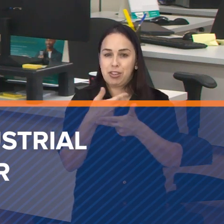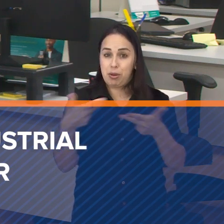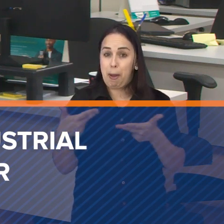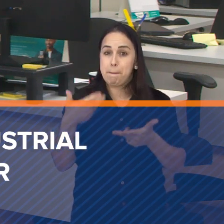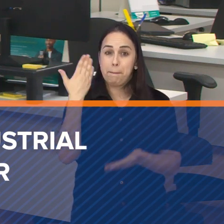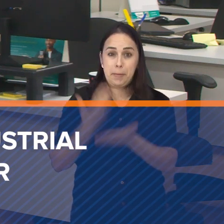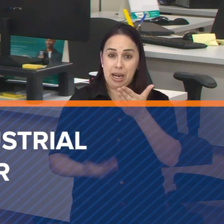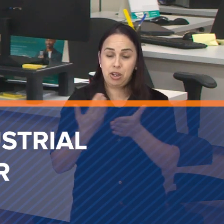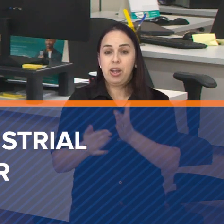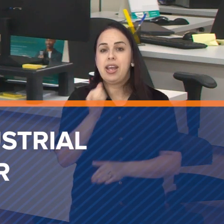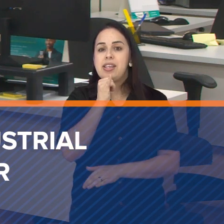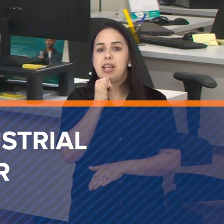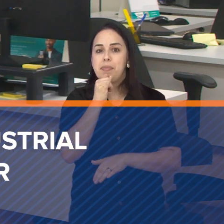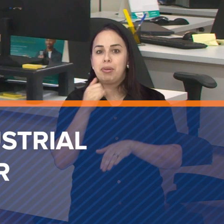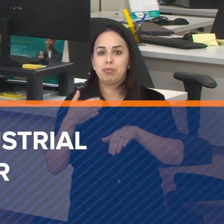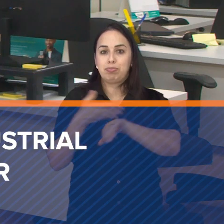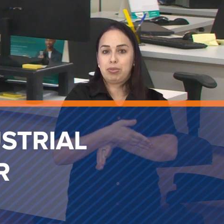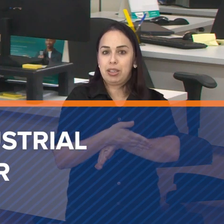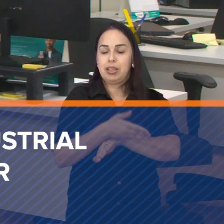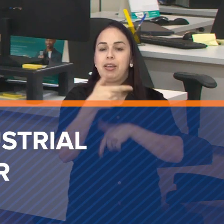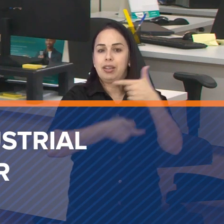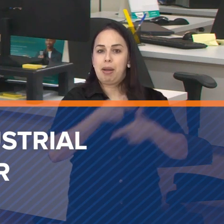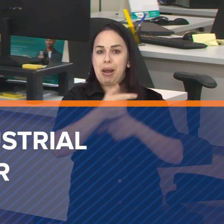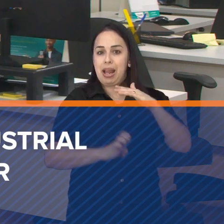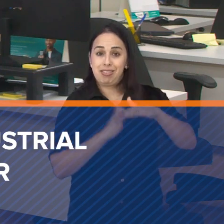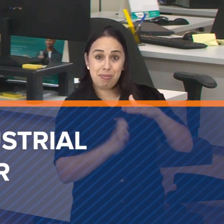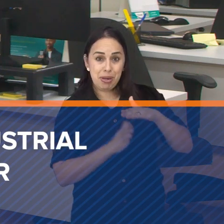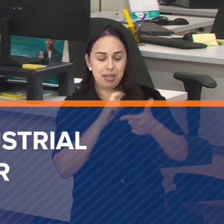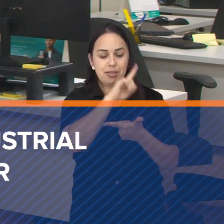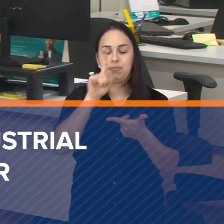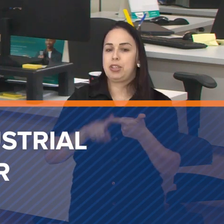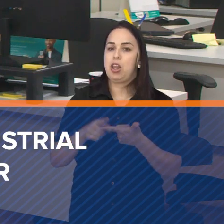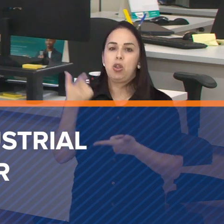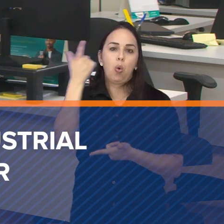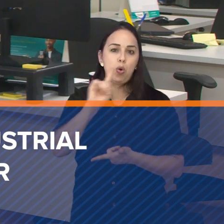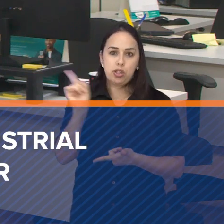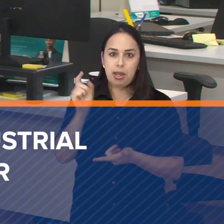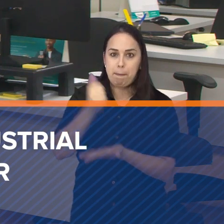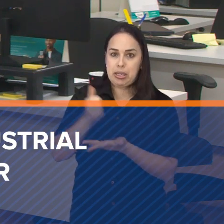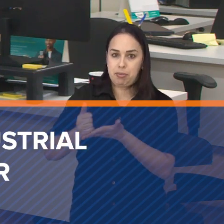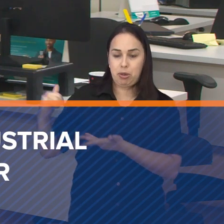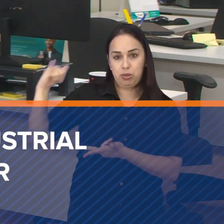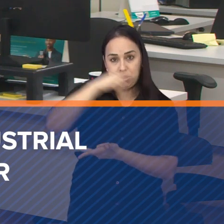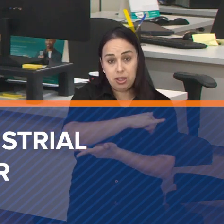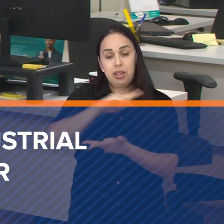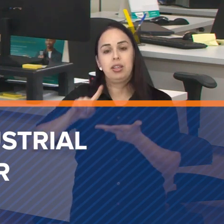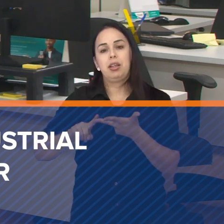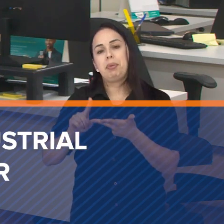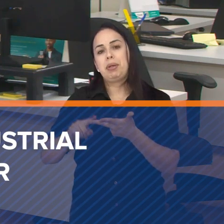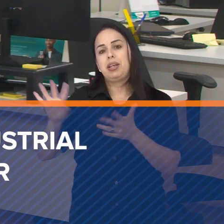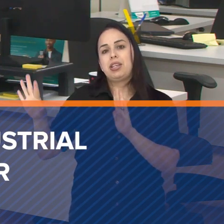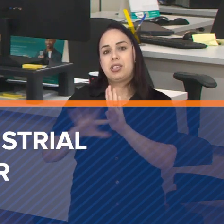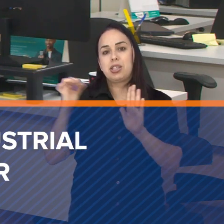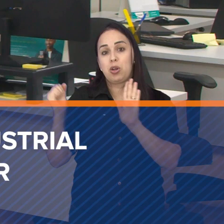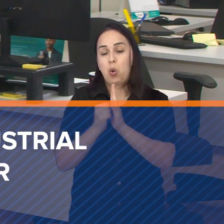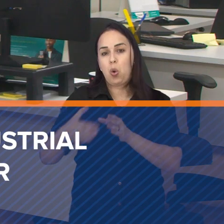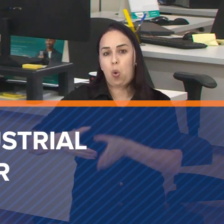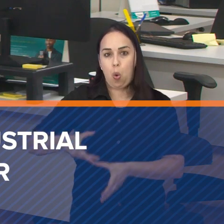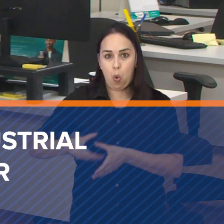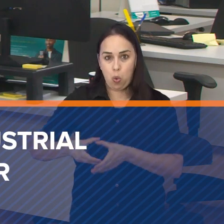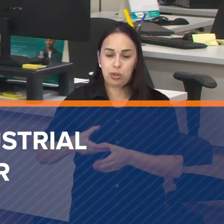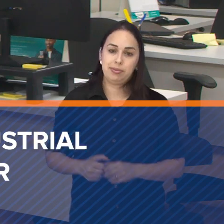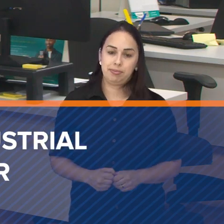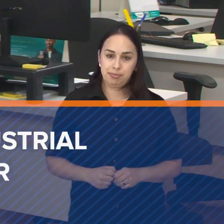benefícios, como ser impedido de ingressar como funcionário em instituições ou empresas, não conseguir tirar passaporte e não poder se inscrever